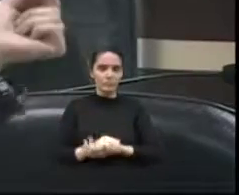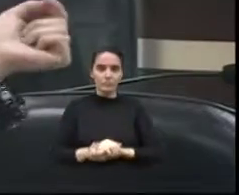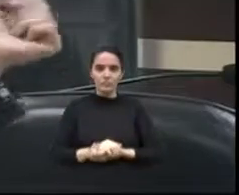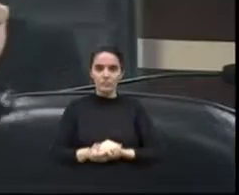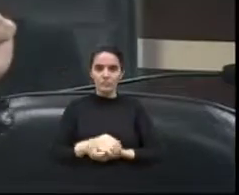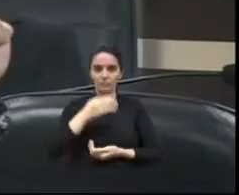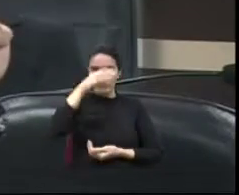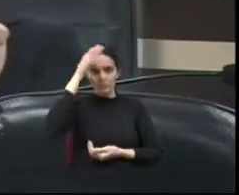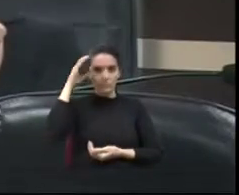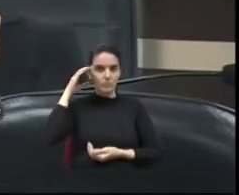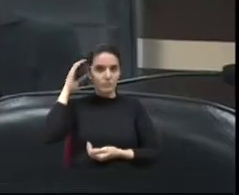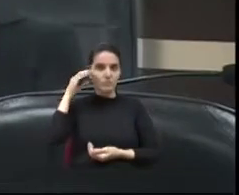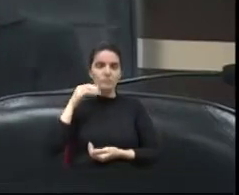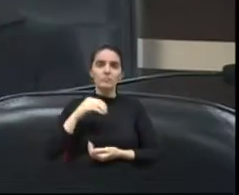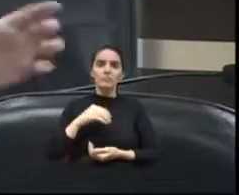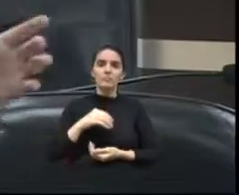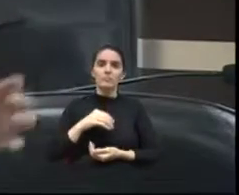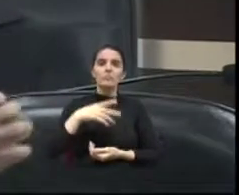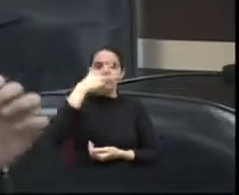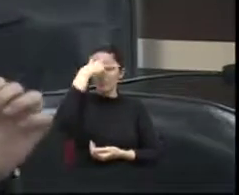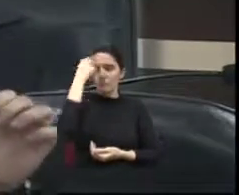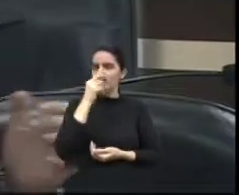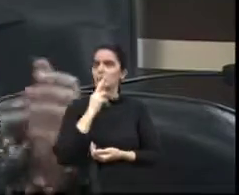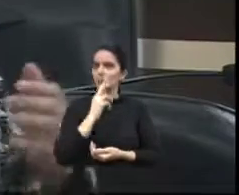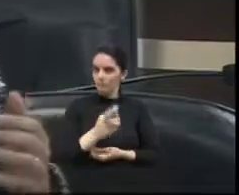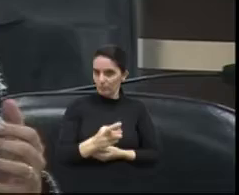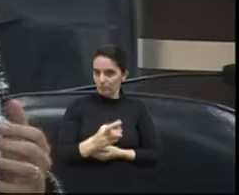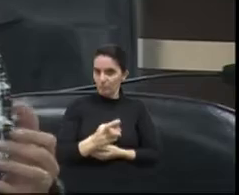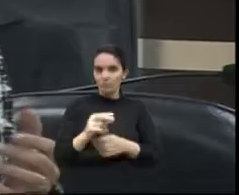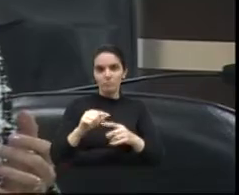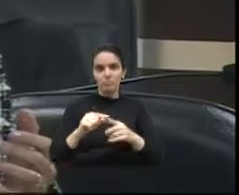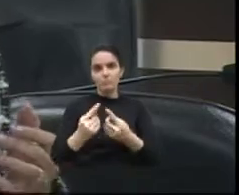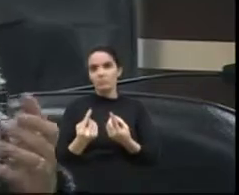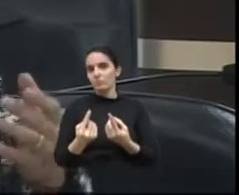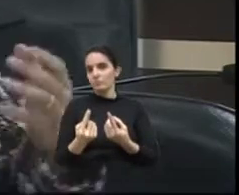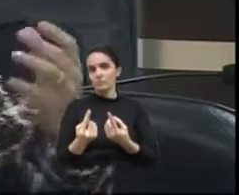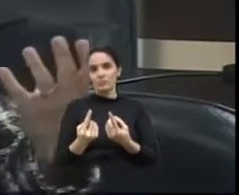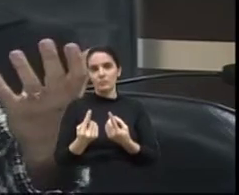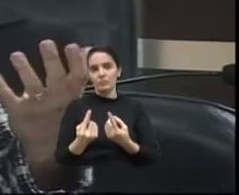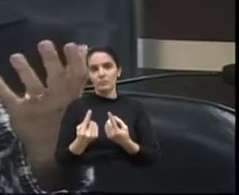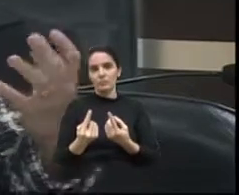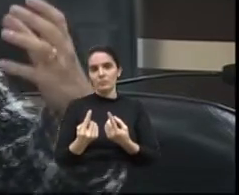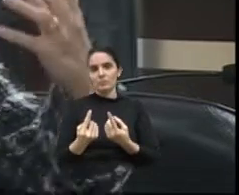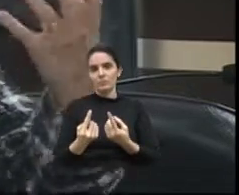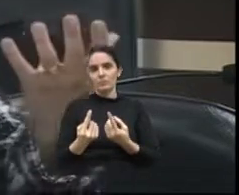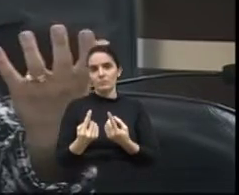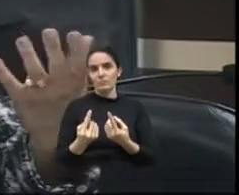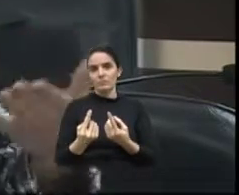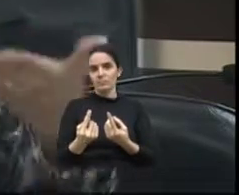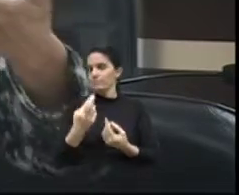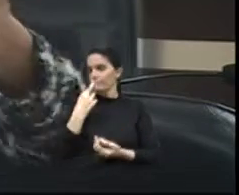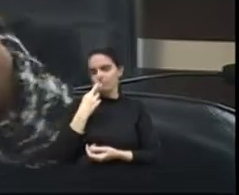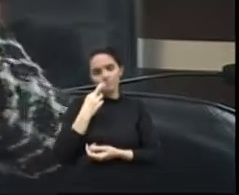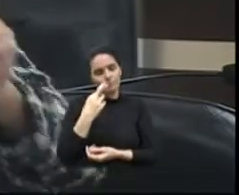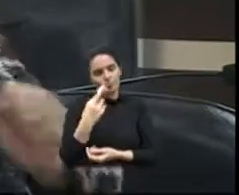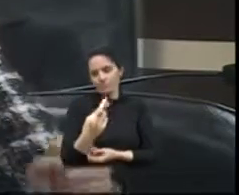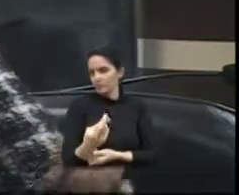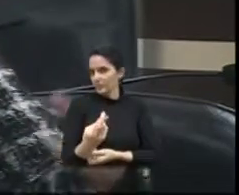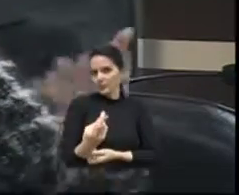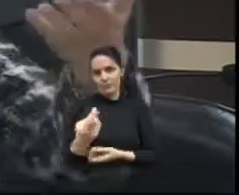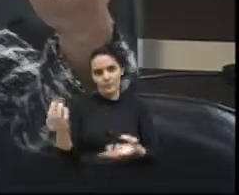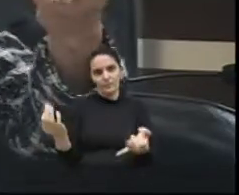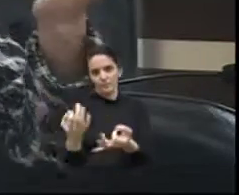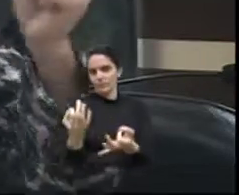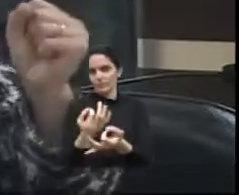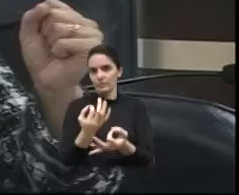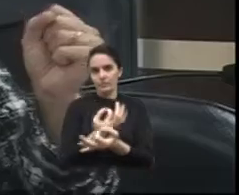já recebi a resposta desse requerimento, mas ele não veio tão bonitinho e consolidado